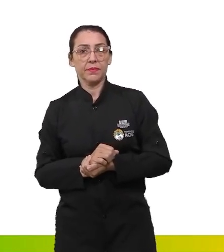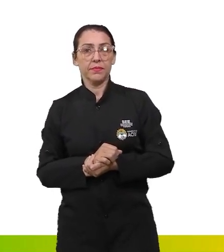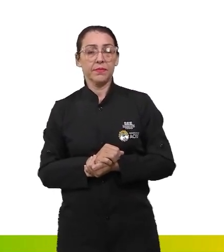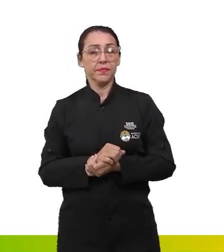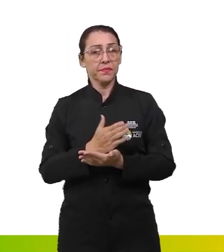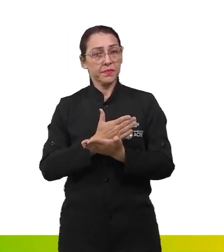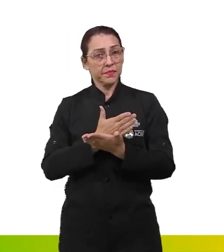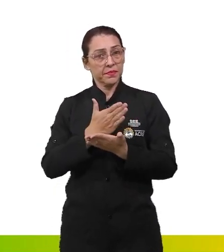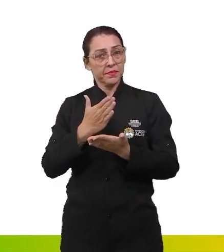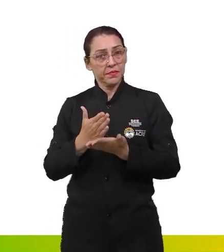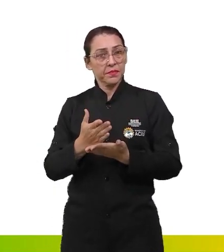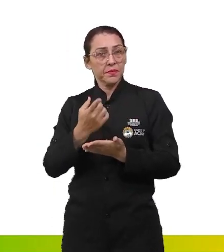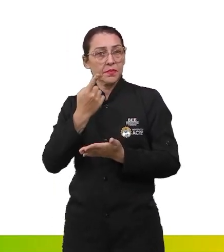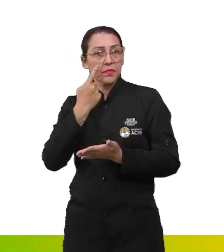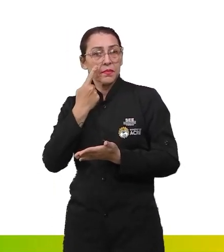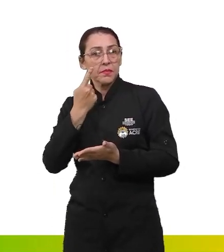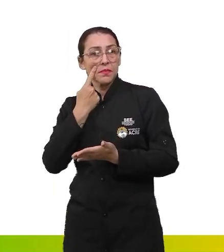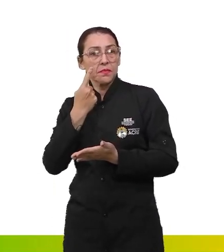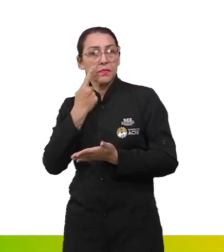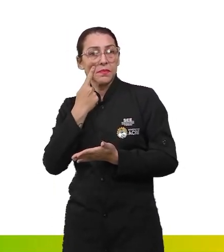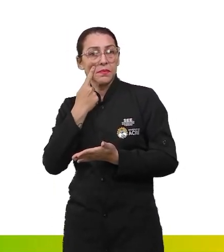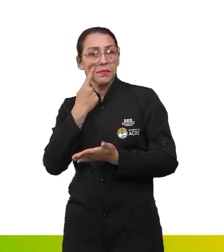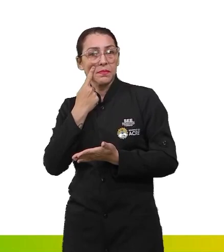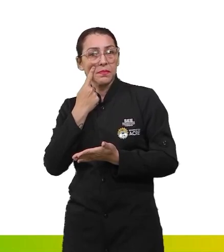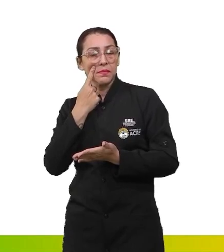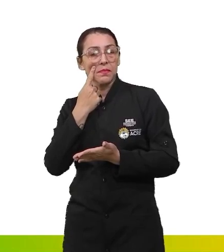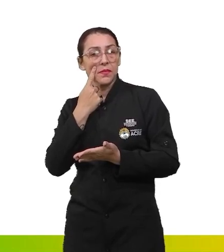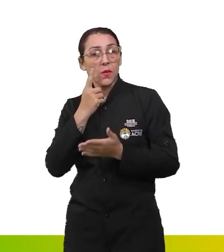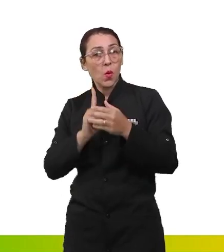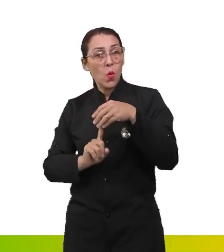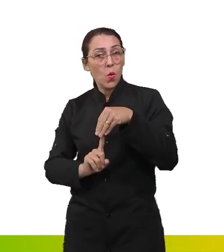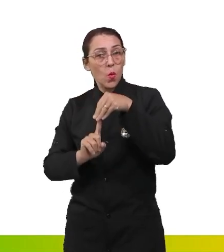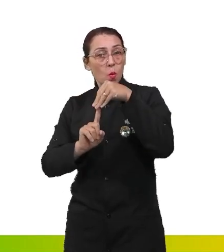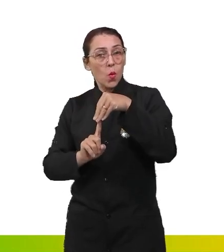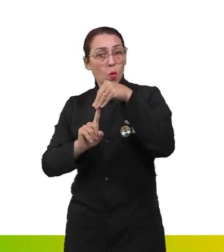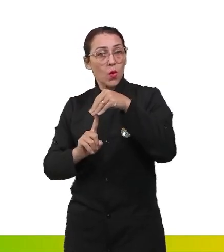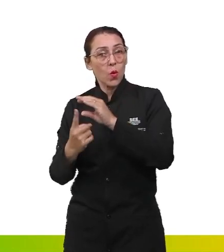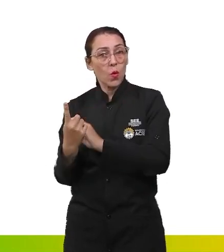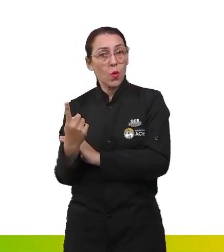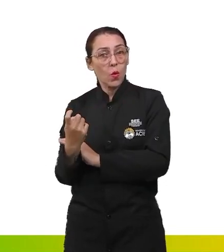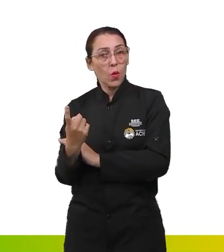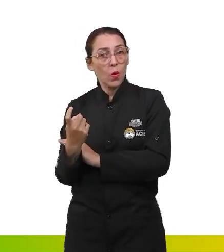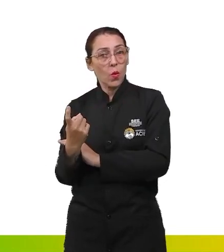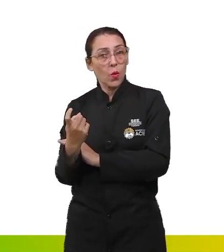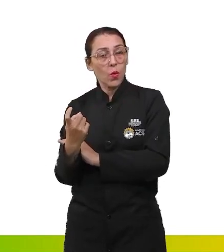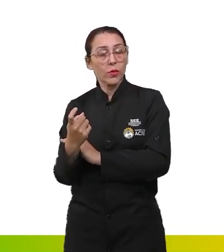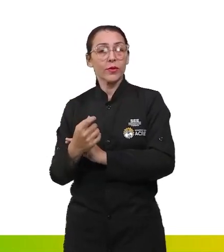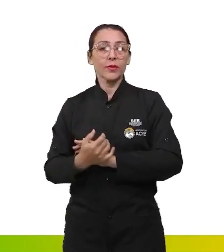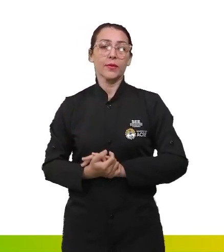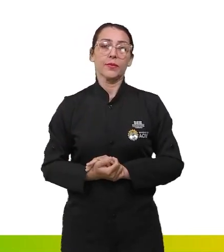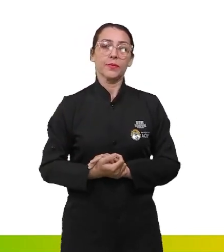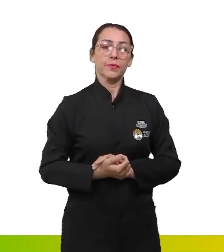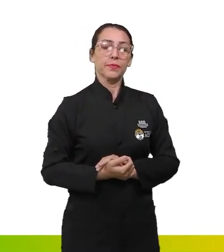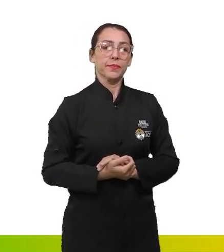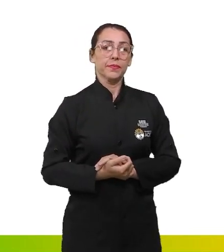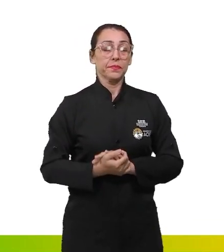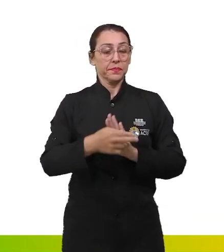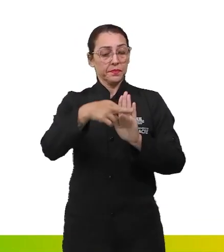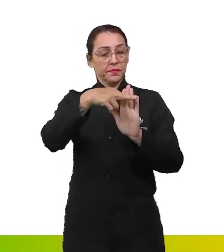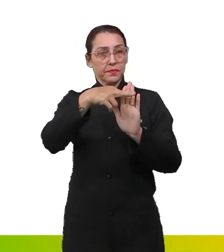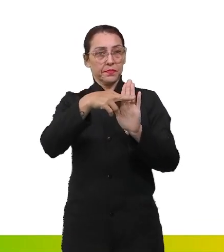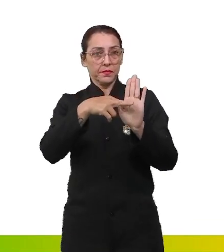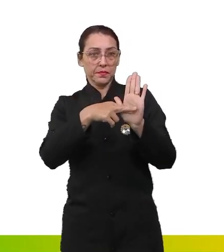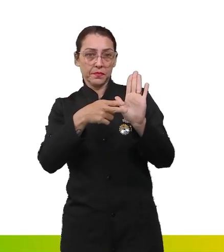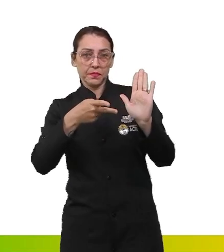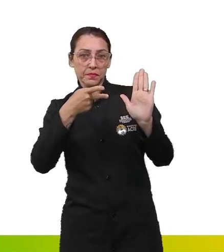lá no início, ó, ele utiliza na forma única, tá bom? Então, as regras que falamos